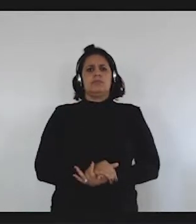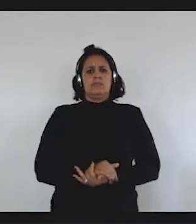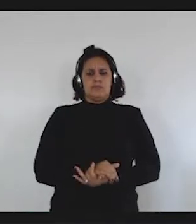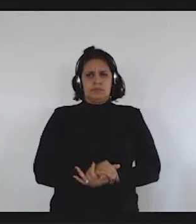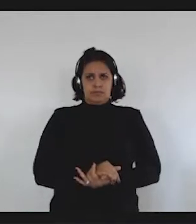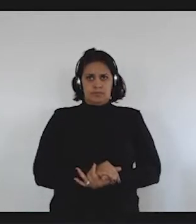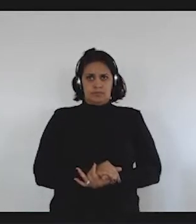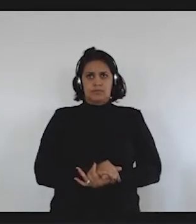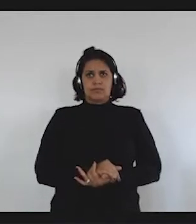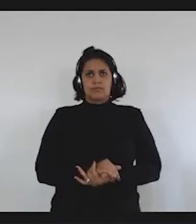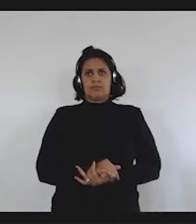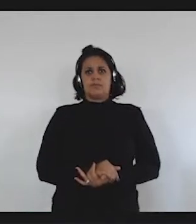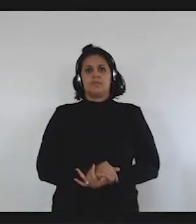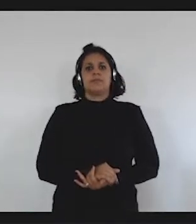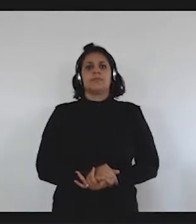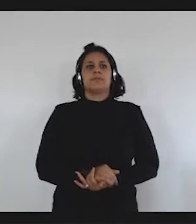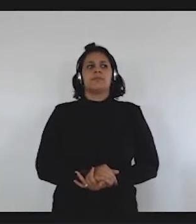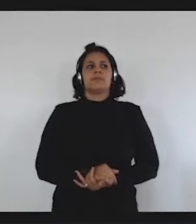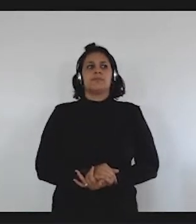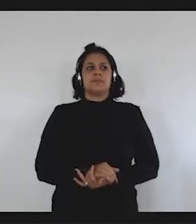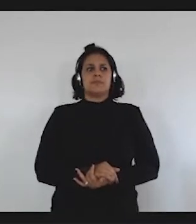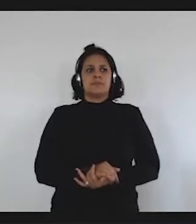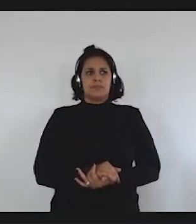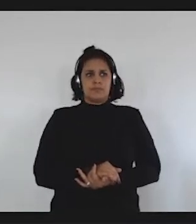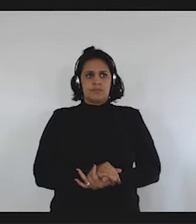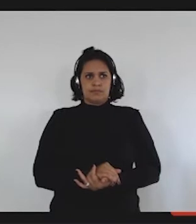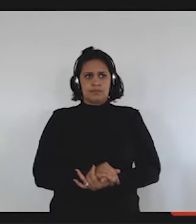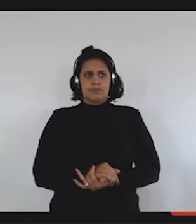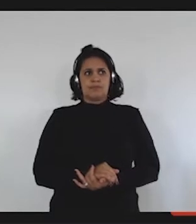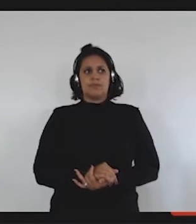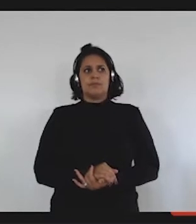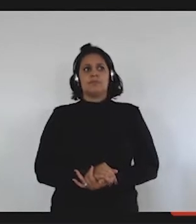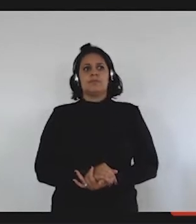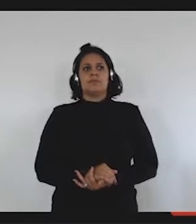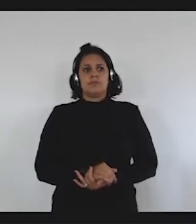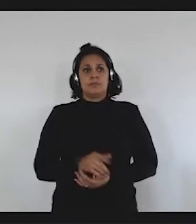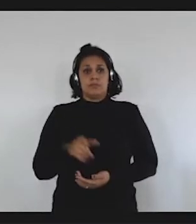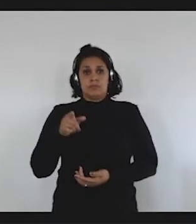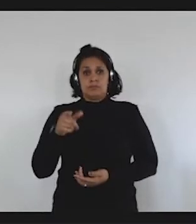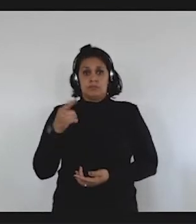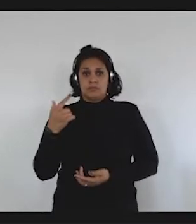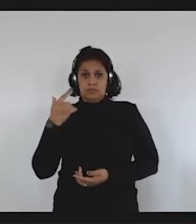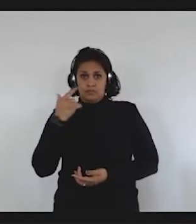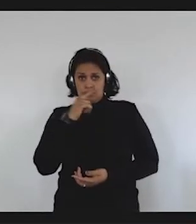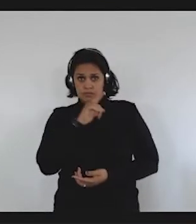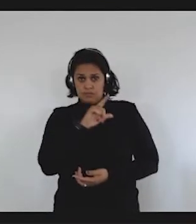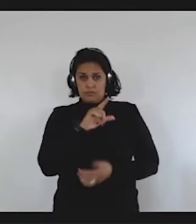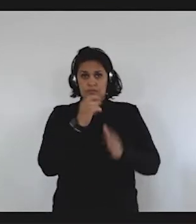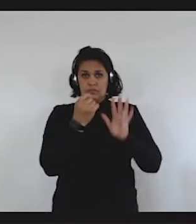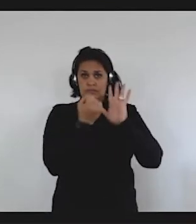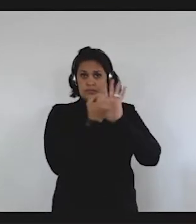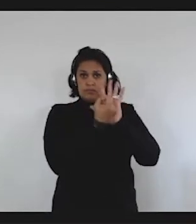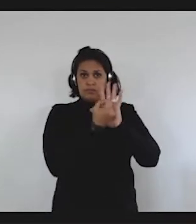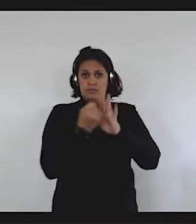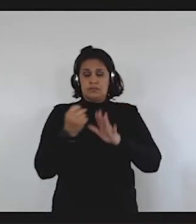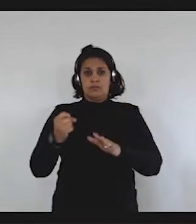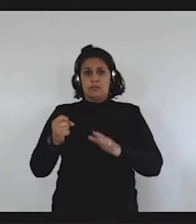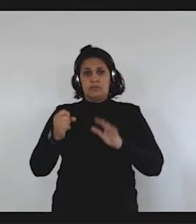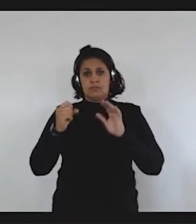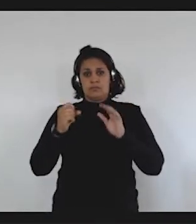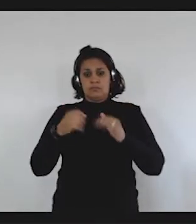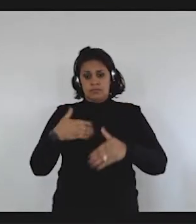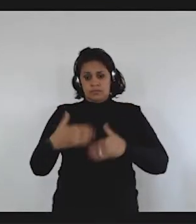coletiva, que a conquista civilizatória foi plantada lá atrás por